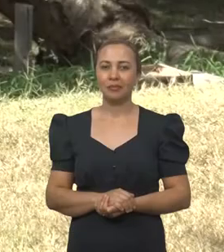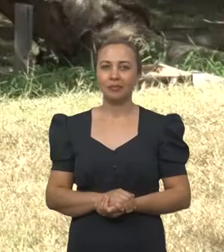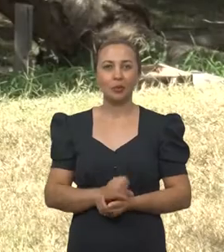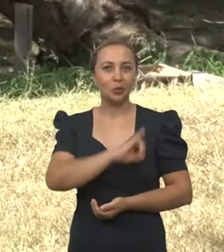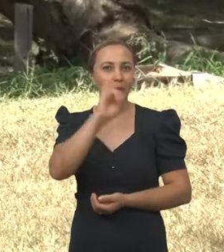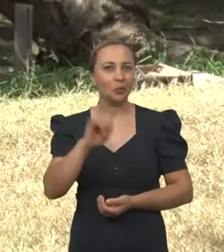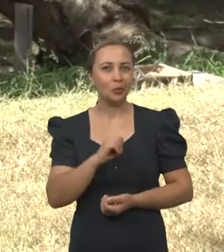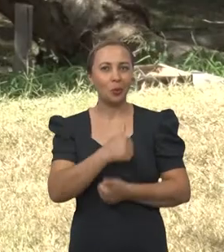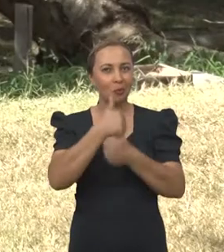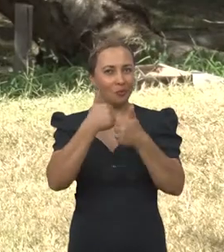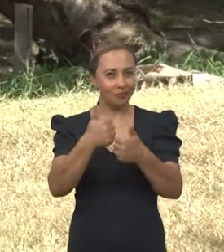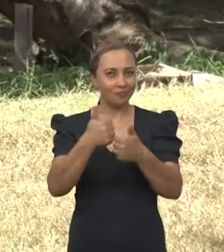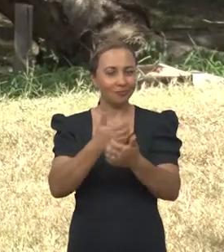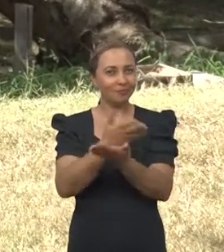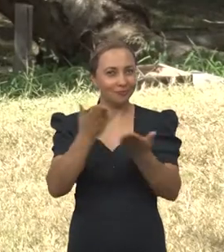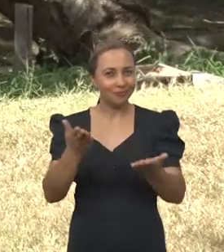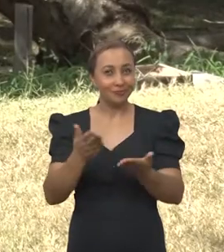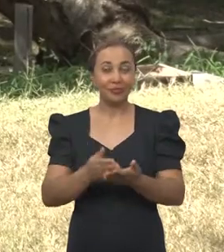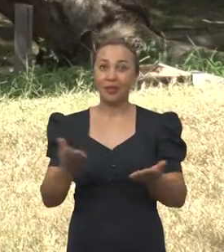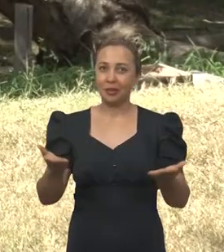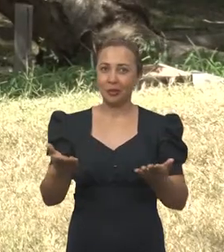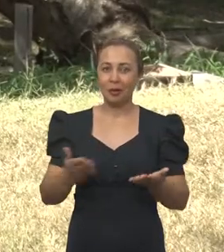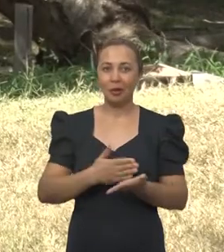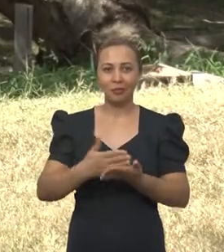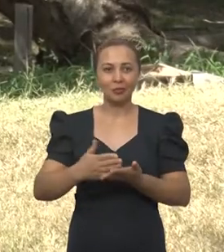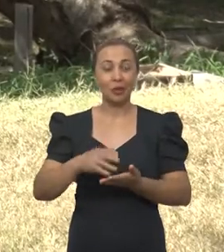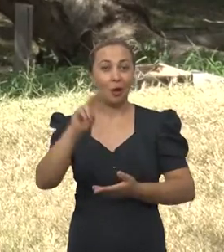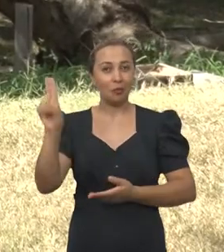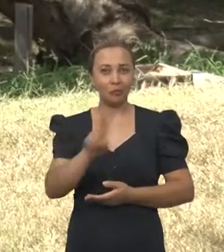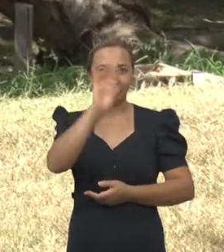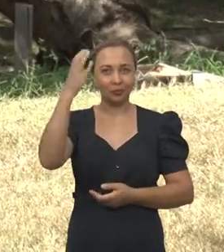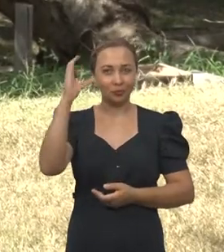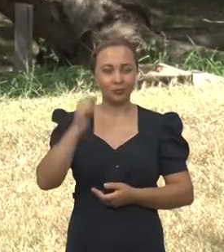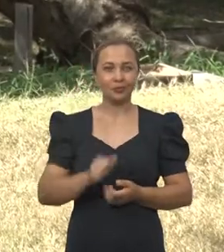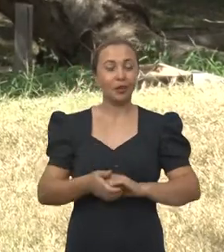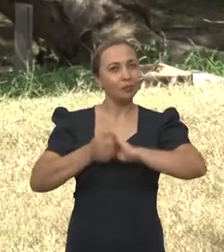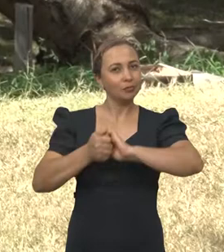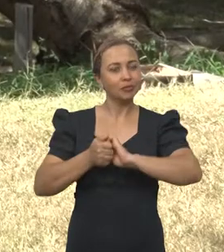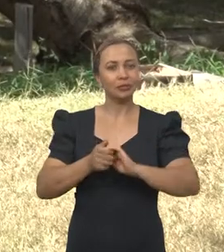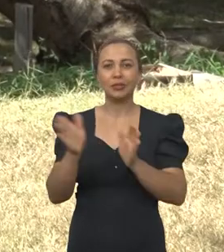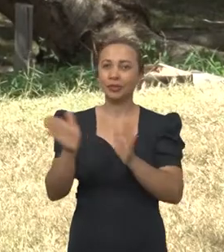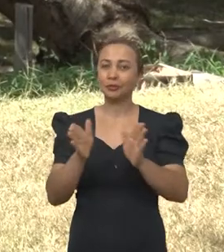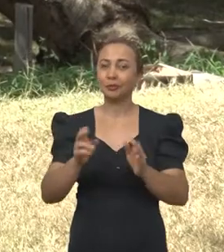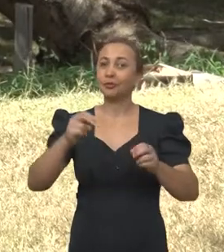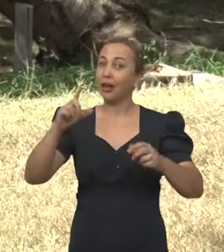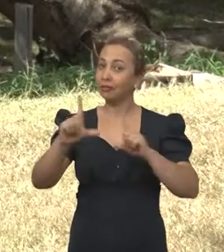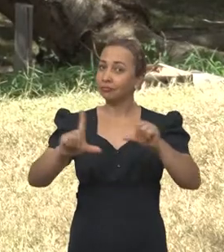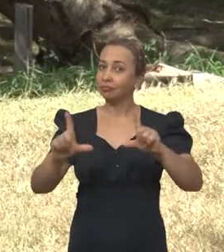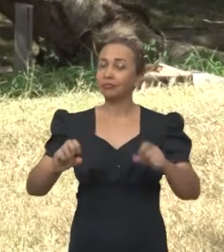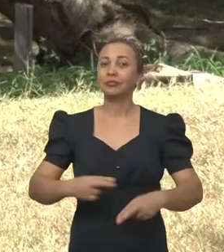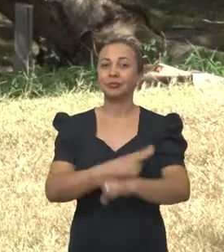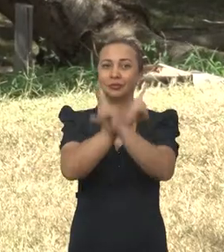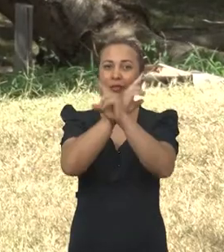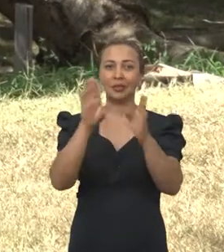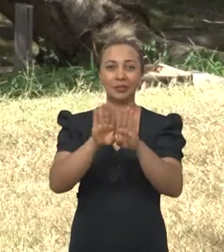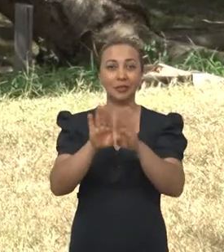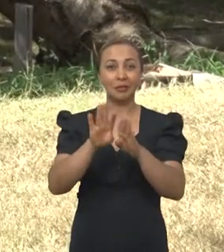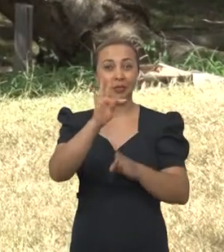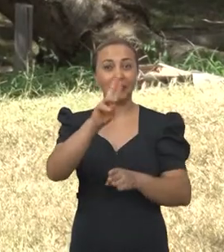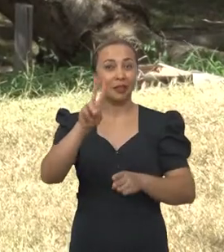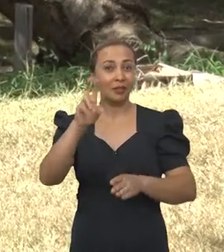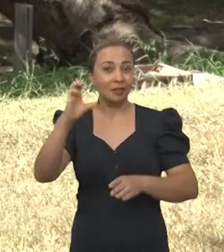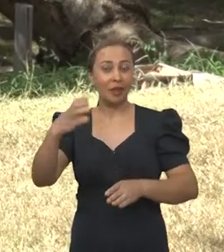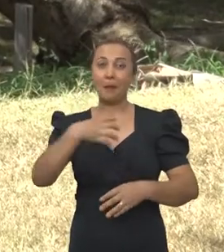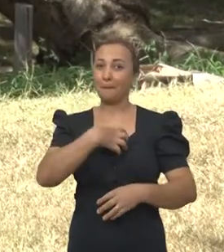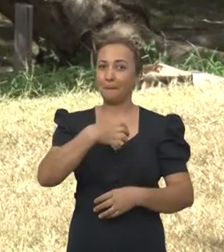o Olá tudo bem com você está no ar mais um e ver ciência uma parceria entre a TV Wesley e a TV